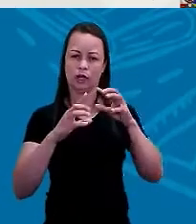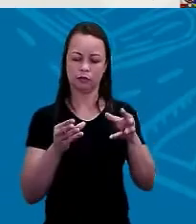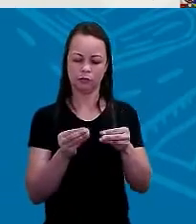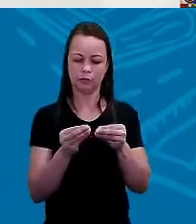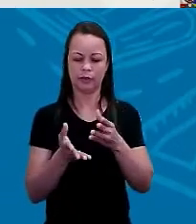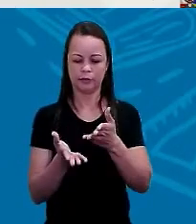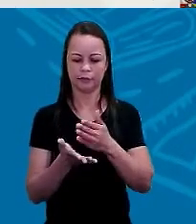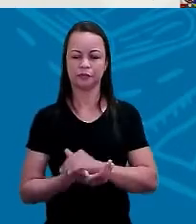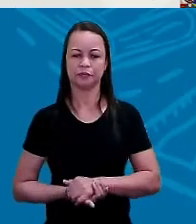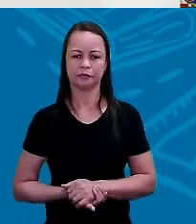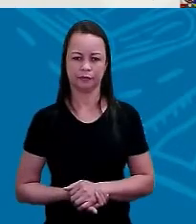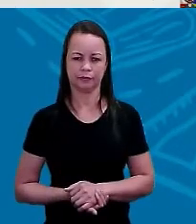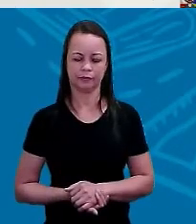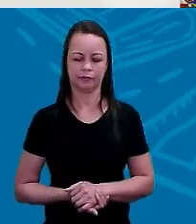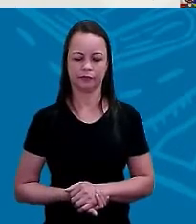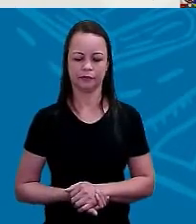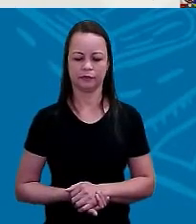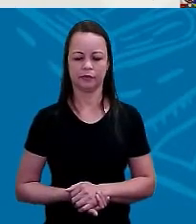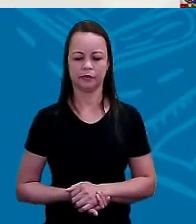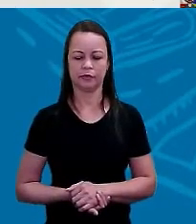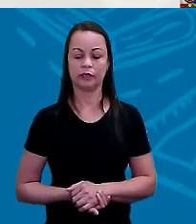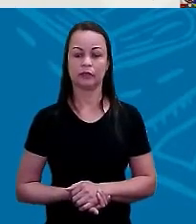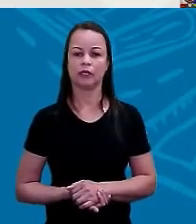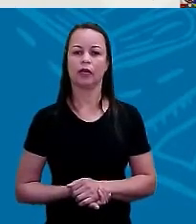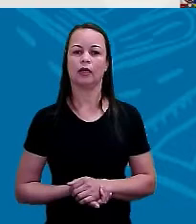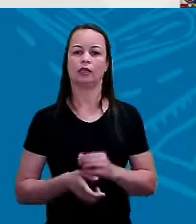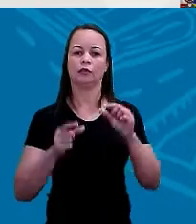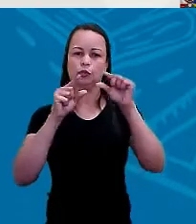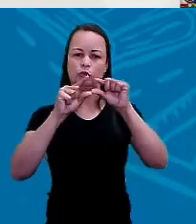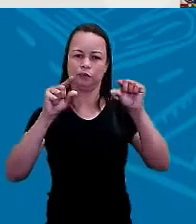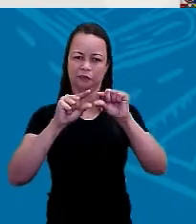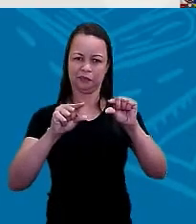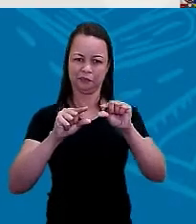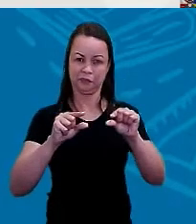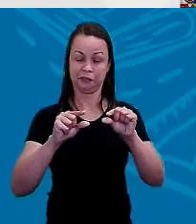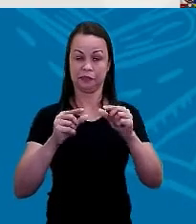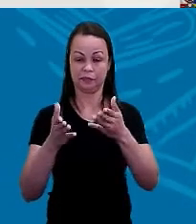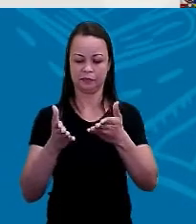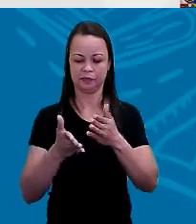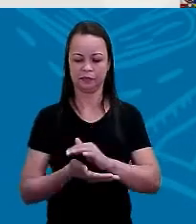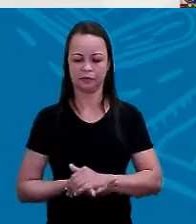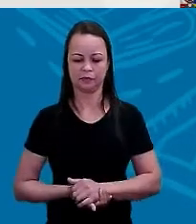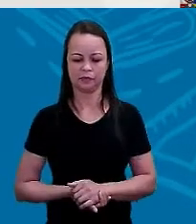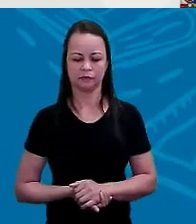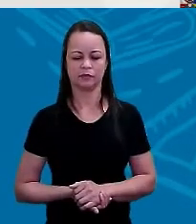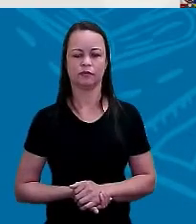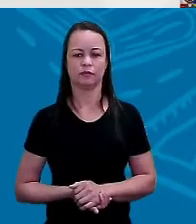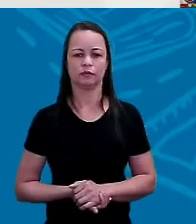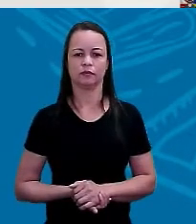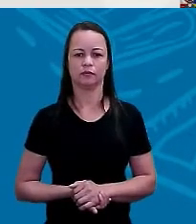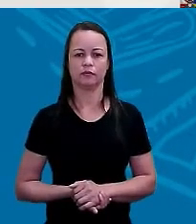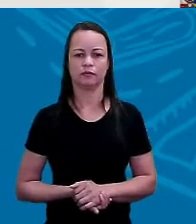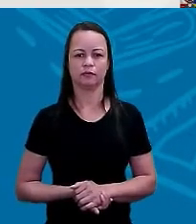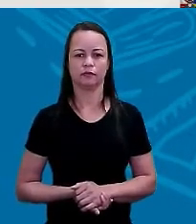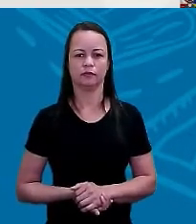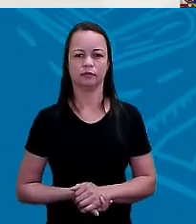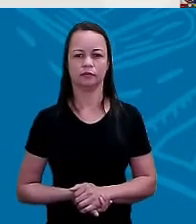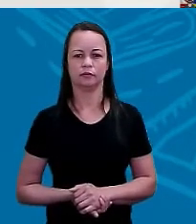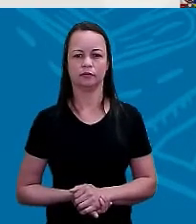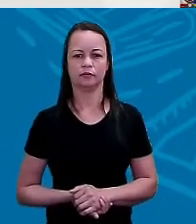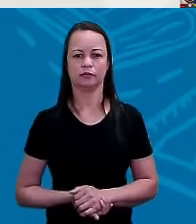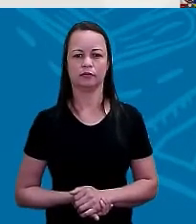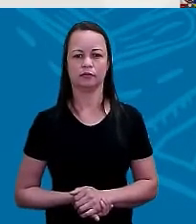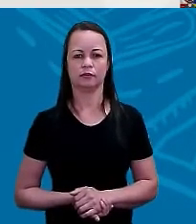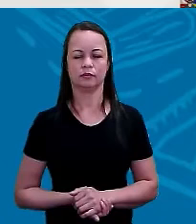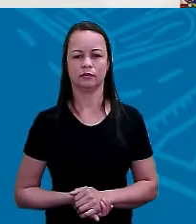diálogo. So, math. Hi, Julie. What are you doing now? Hi, math. Cooking dinner. What